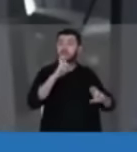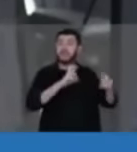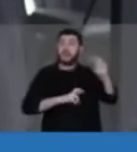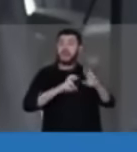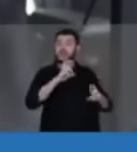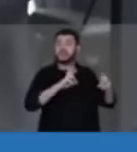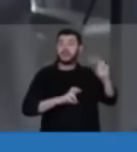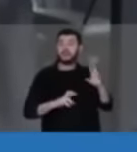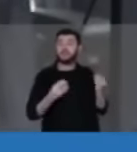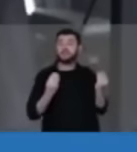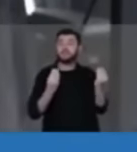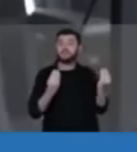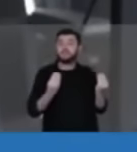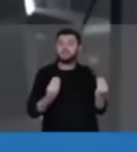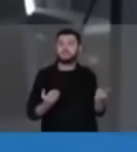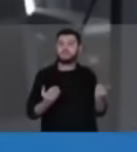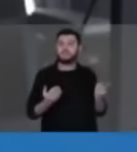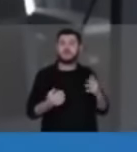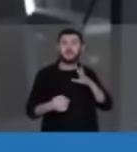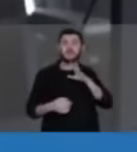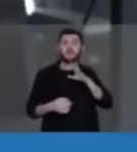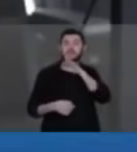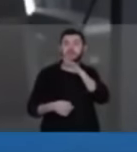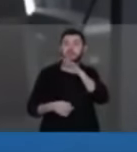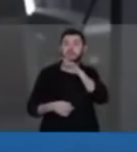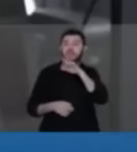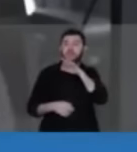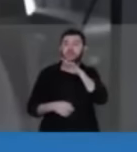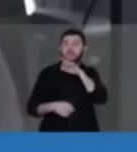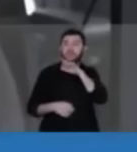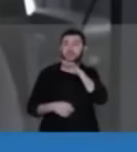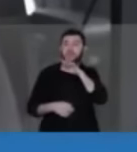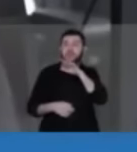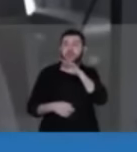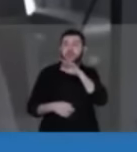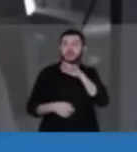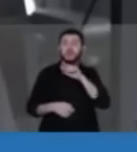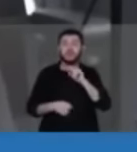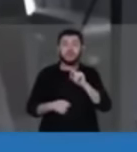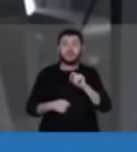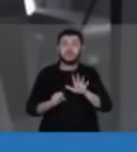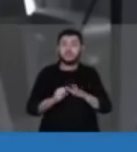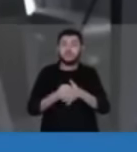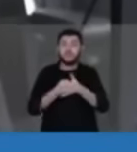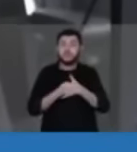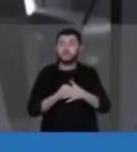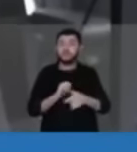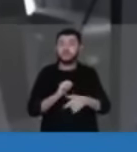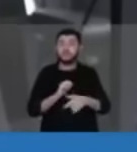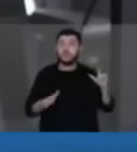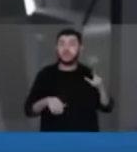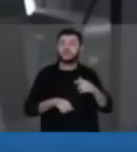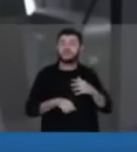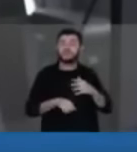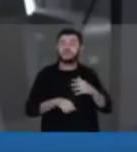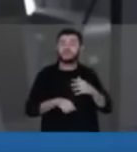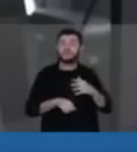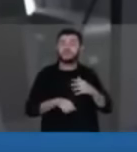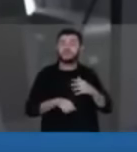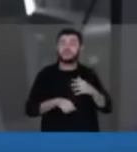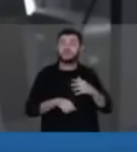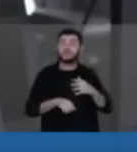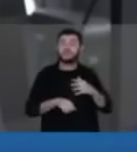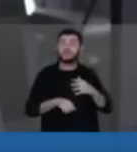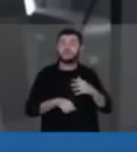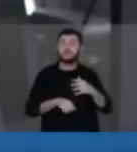ruim logo mais querendo passar no calar da no às vésperas de um feriado Orient